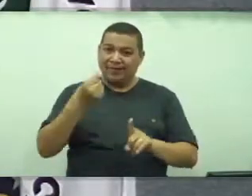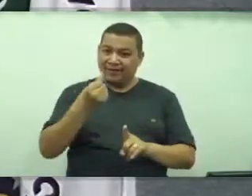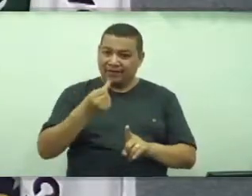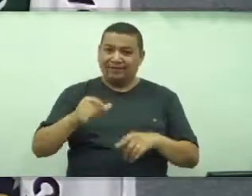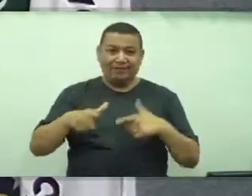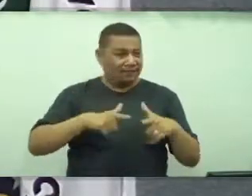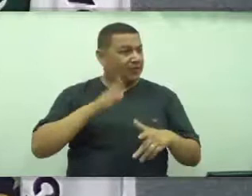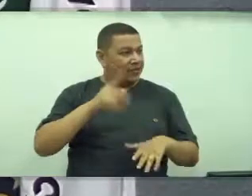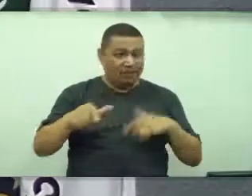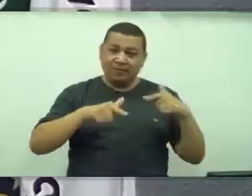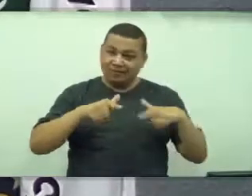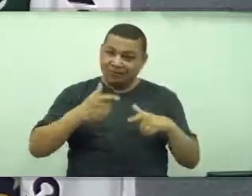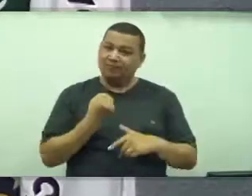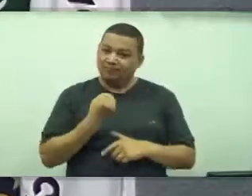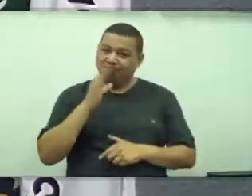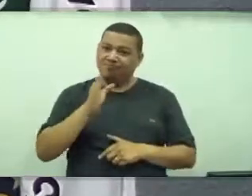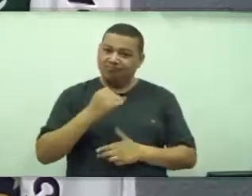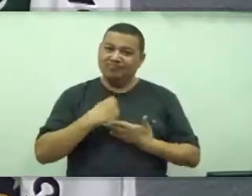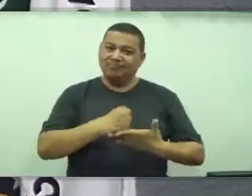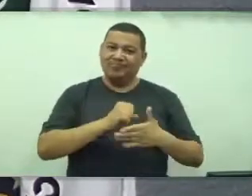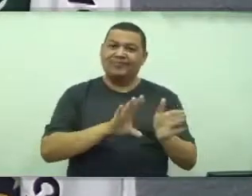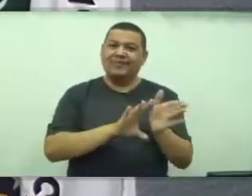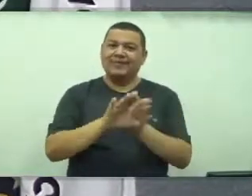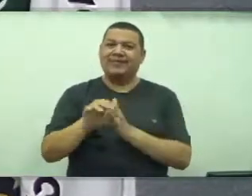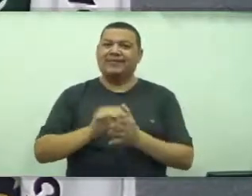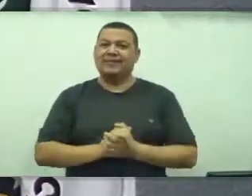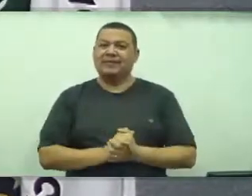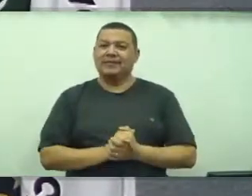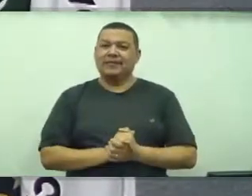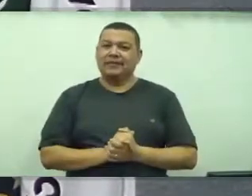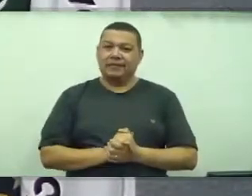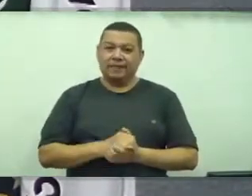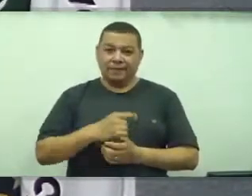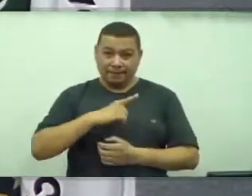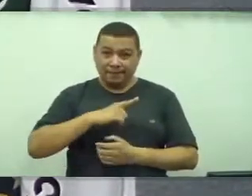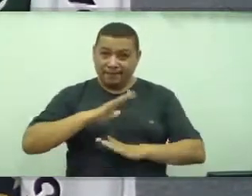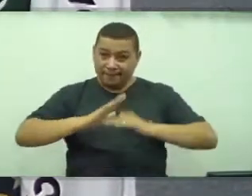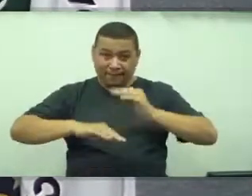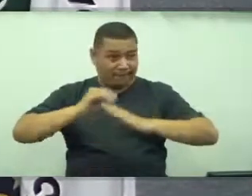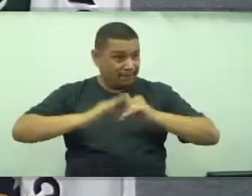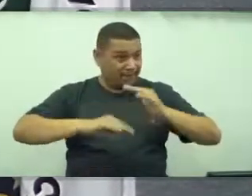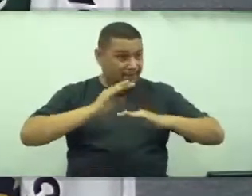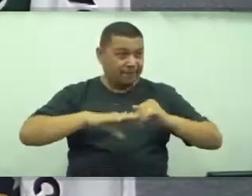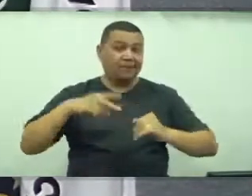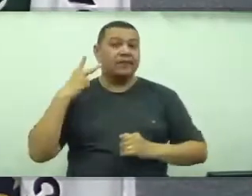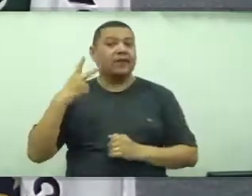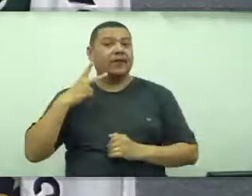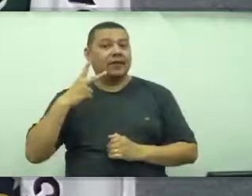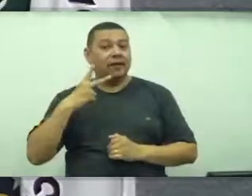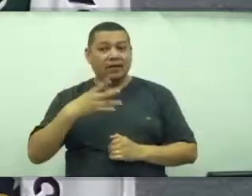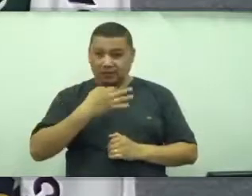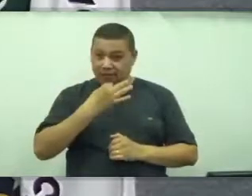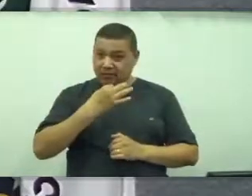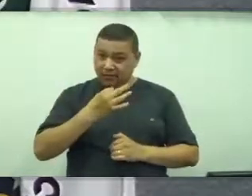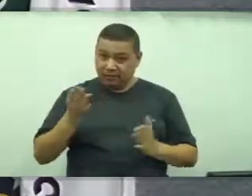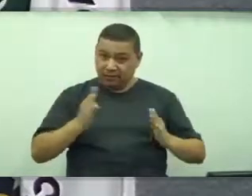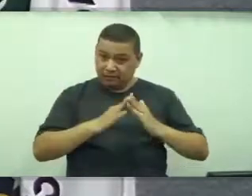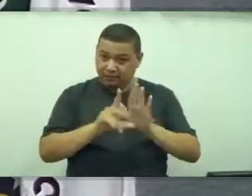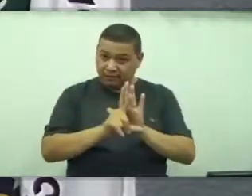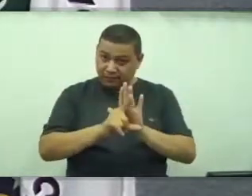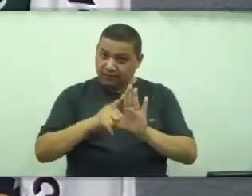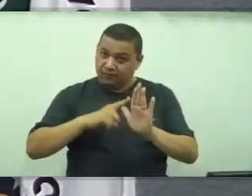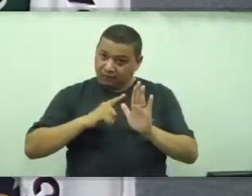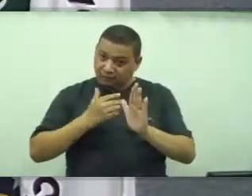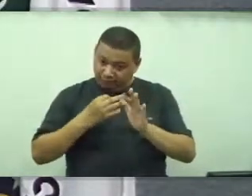serviço bacana fizemos dentro de Cacoal. E com a pequena experiência que eu tenho de vereador, eu acredito que essa Casa de Lei está no